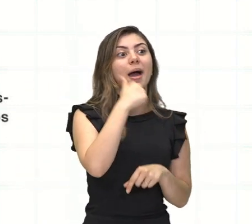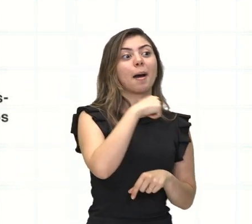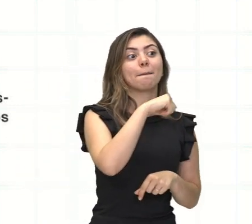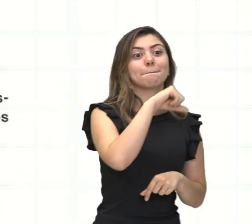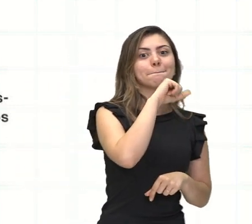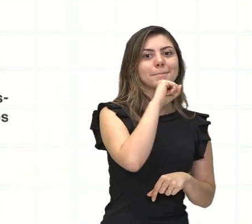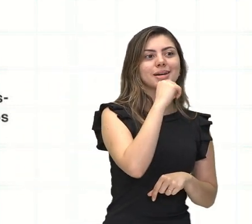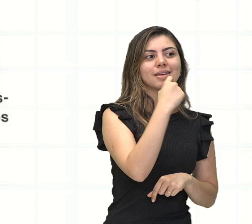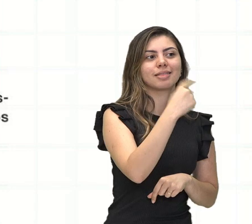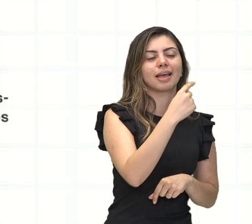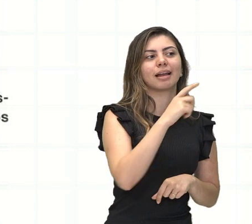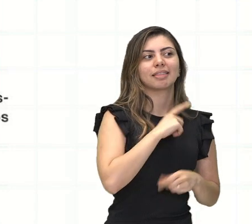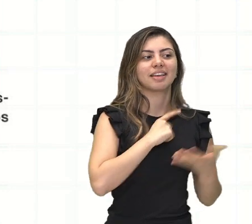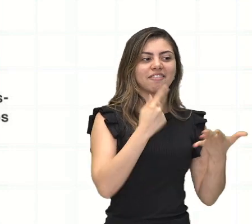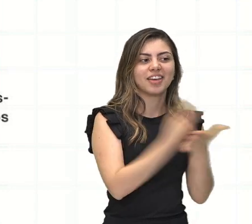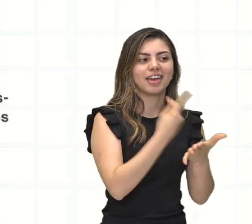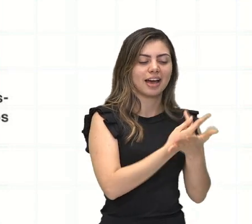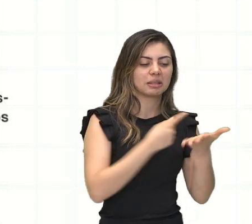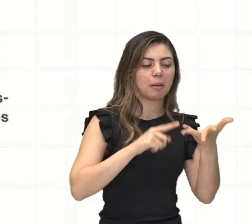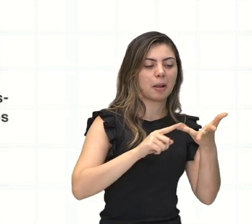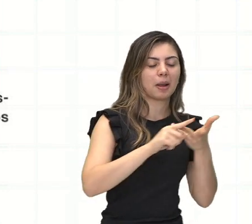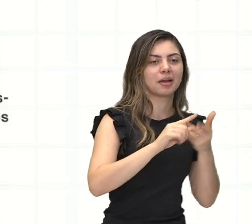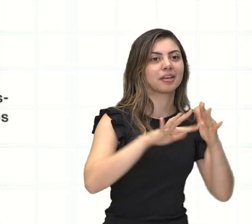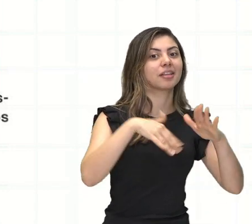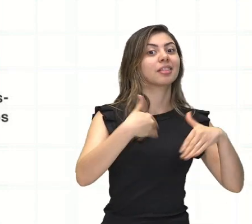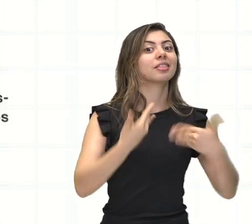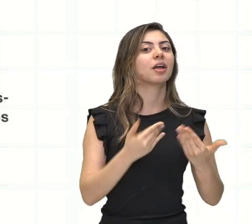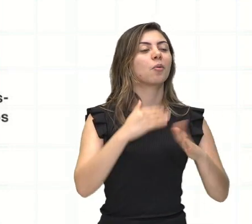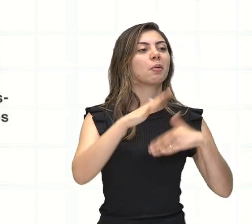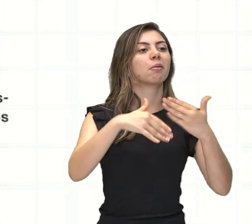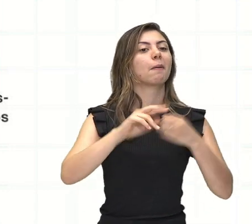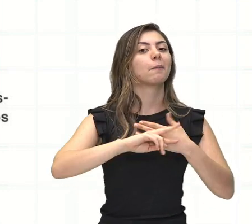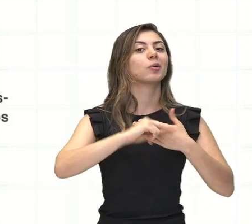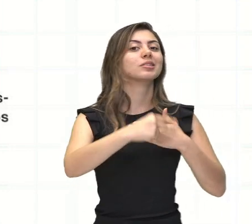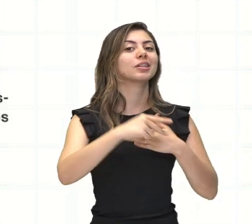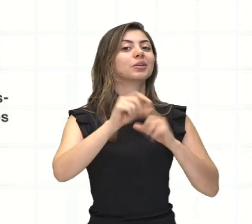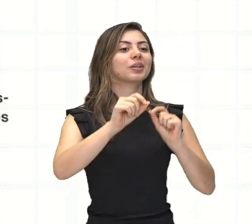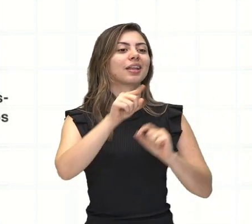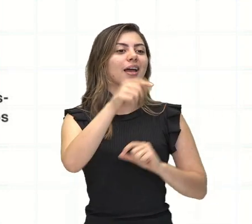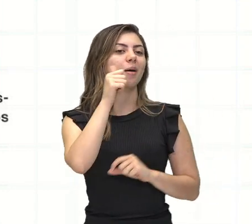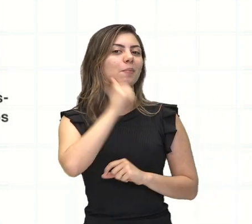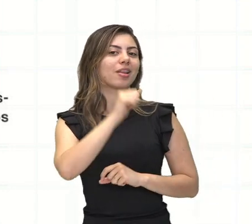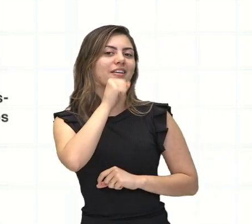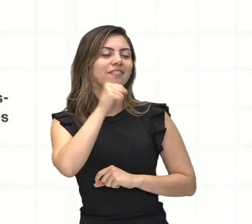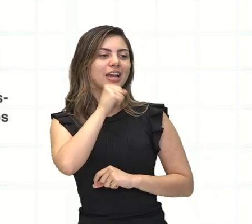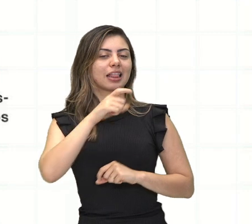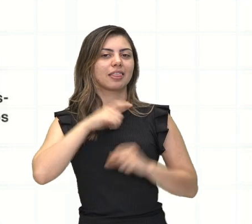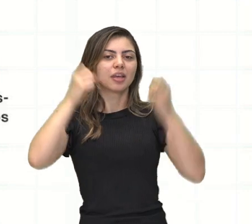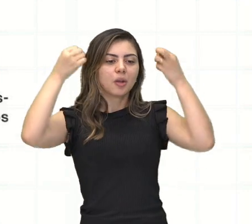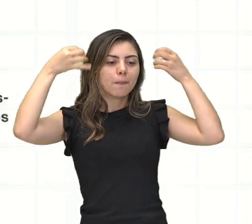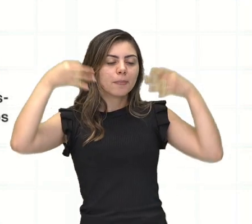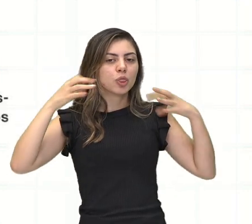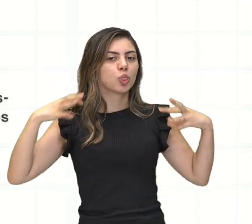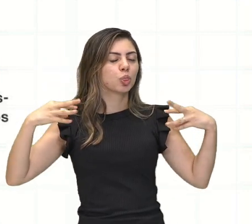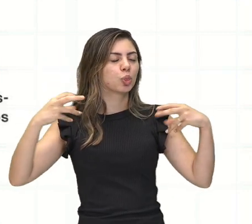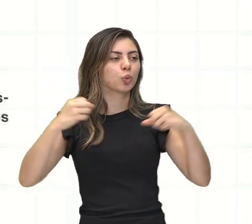aprontou. E aí a avó ficou com vários cabelos